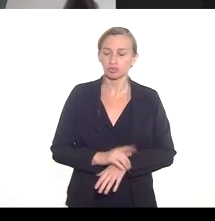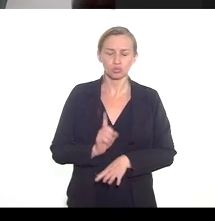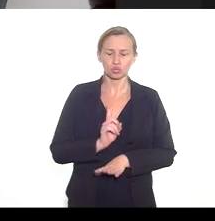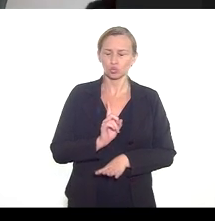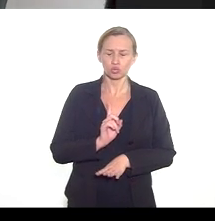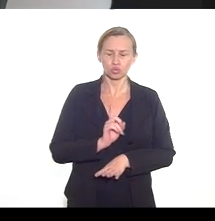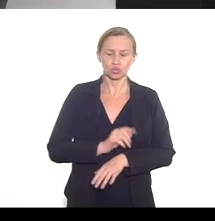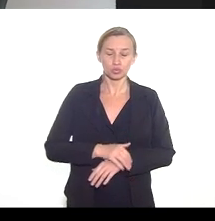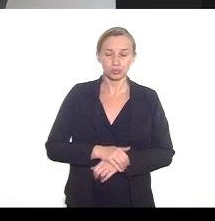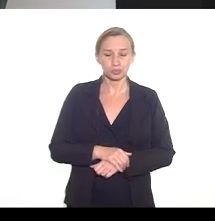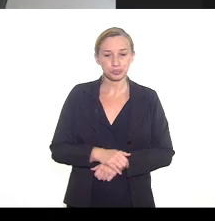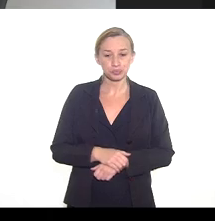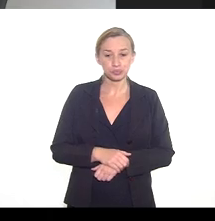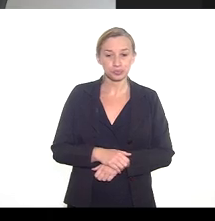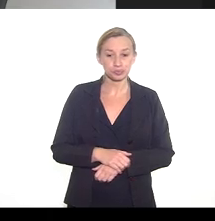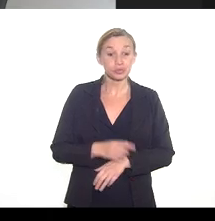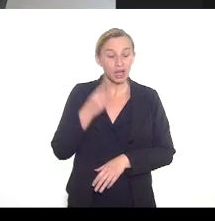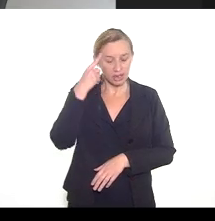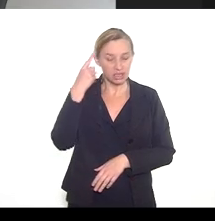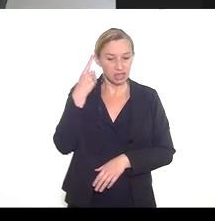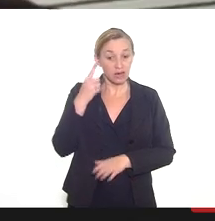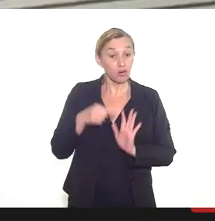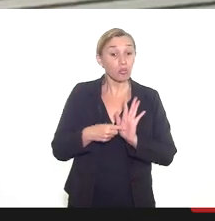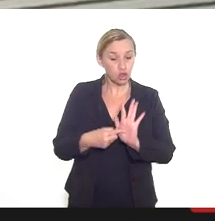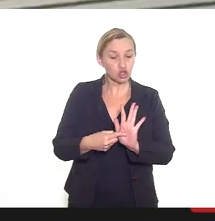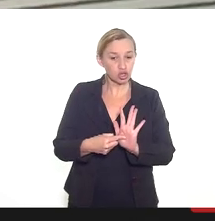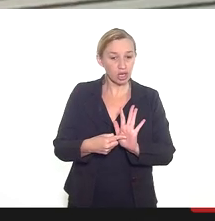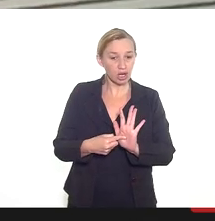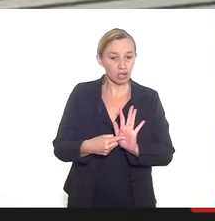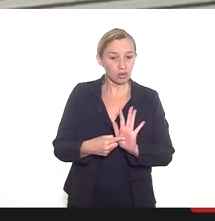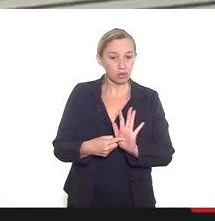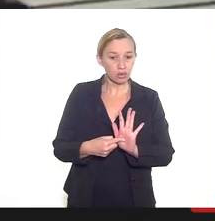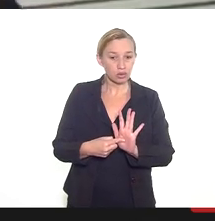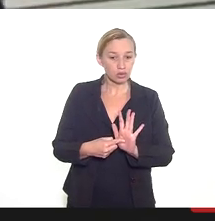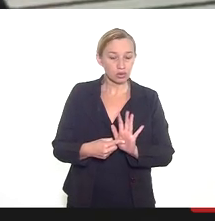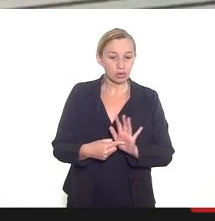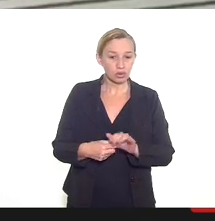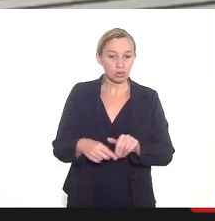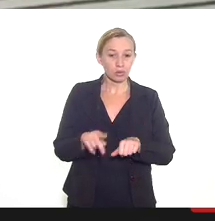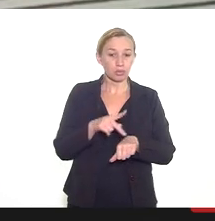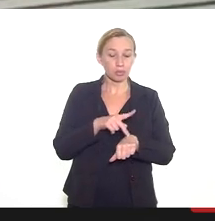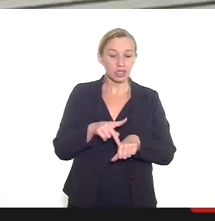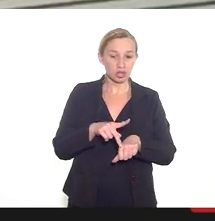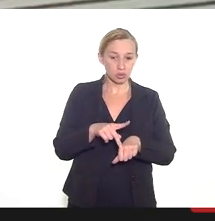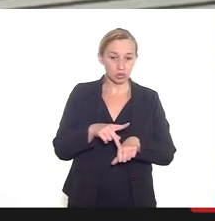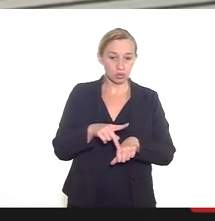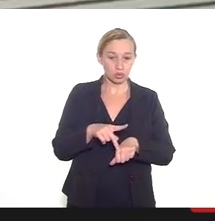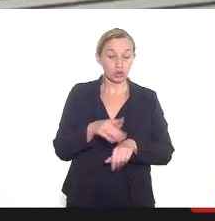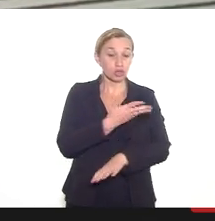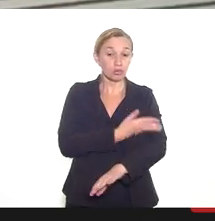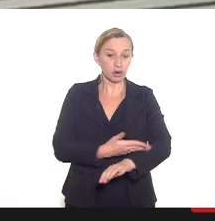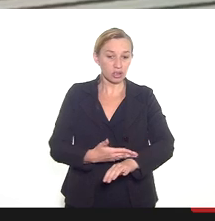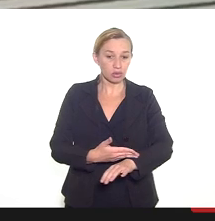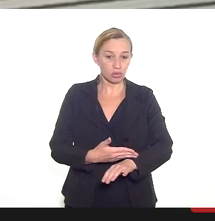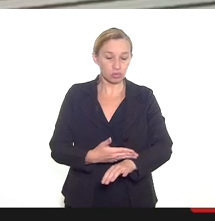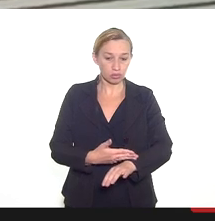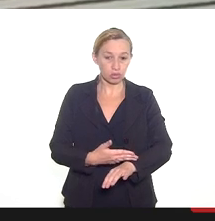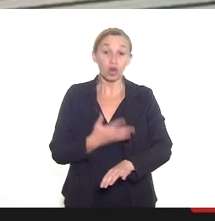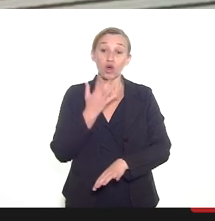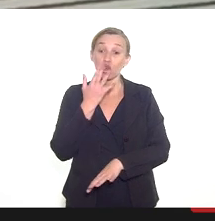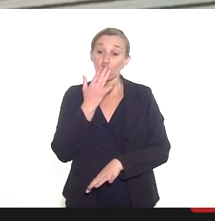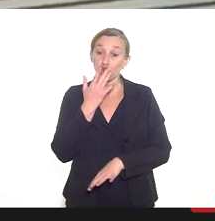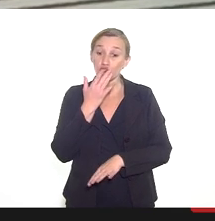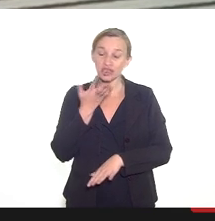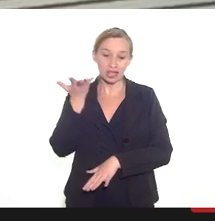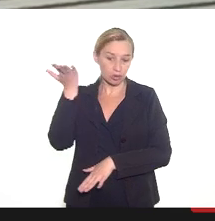Não, a ideia foi mostrar o preto e branco, o colorido. O preto e branco era o colorido era o passado, o preto e branco é